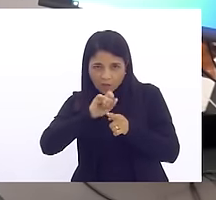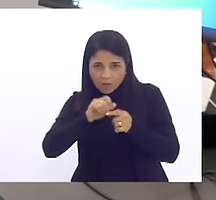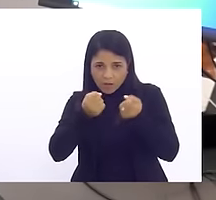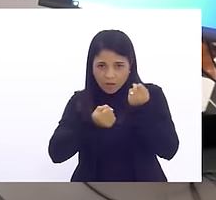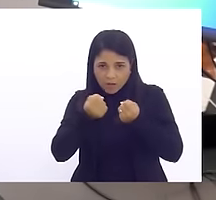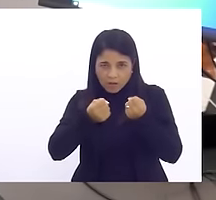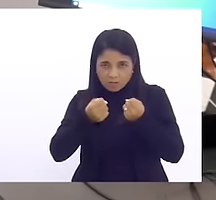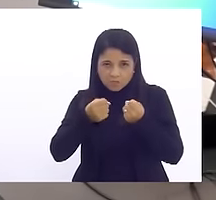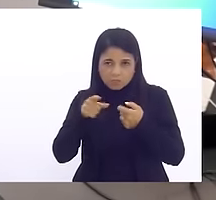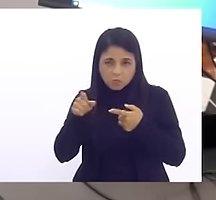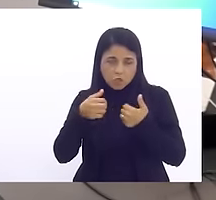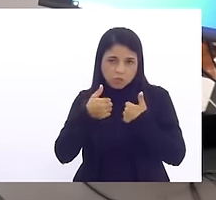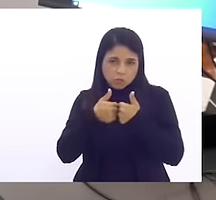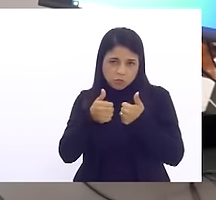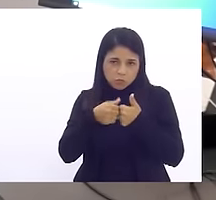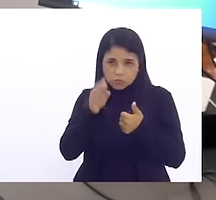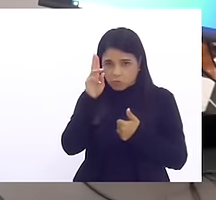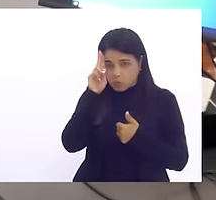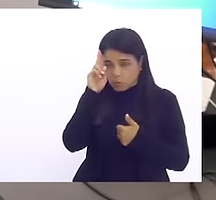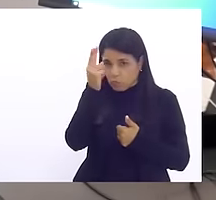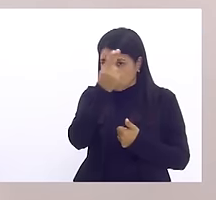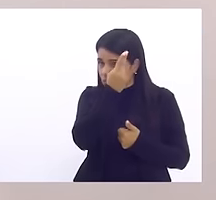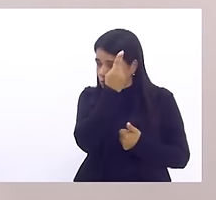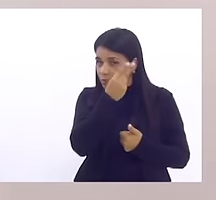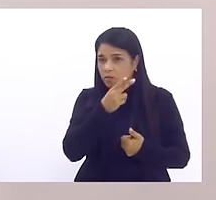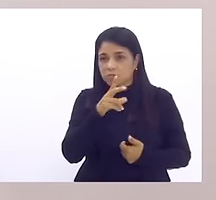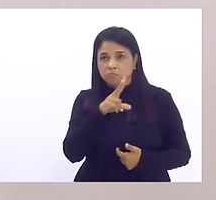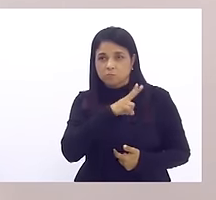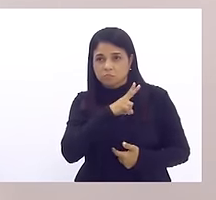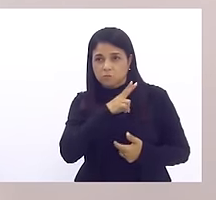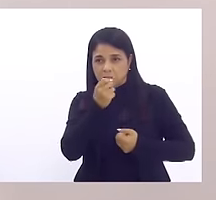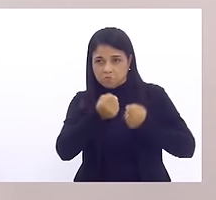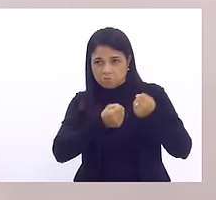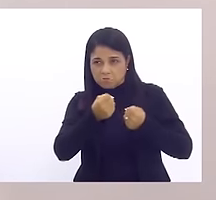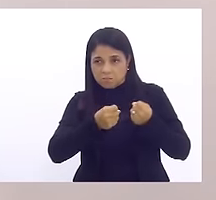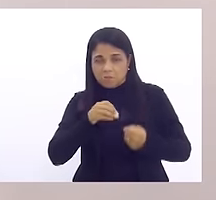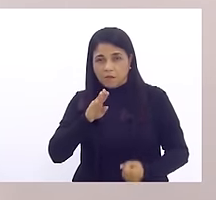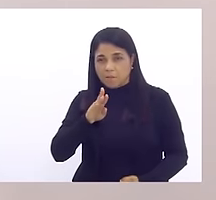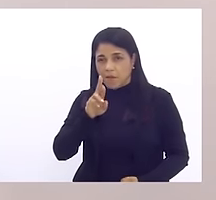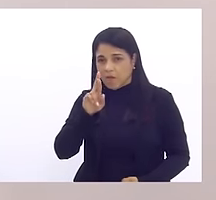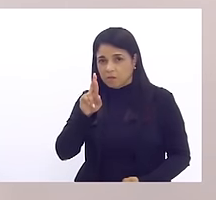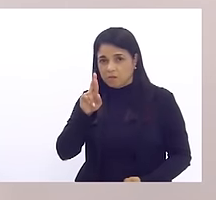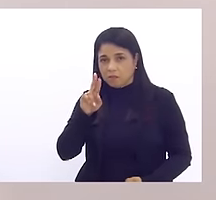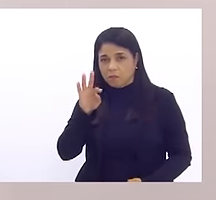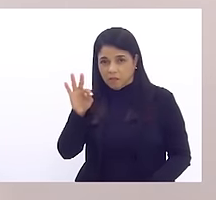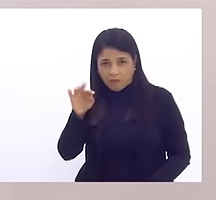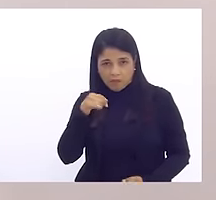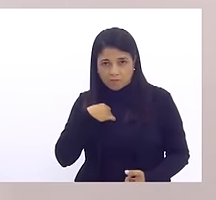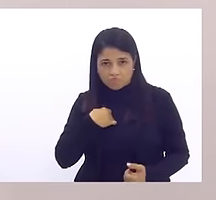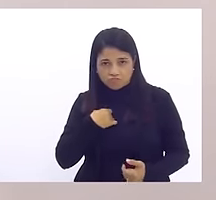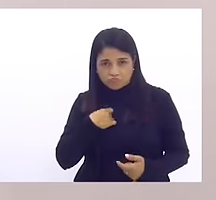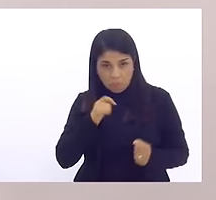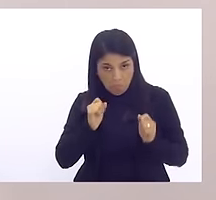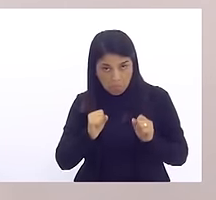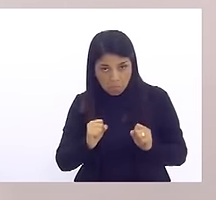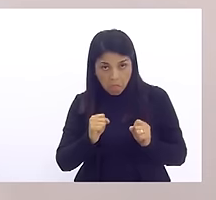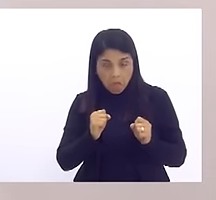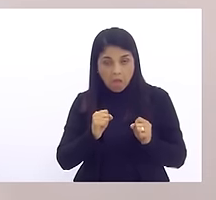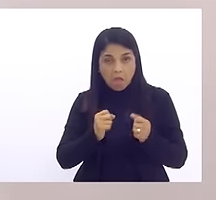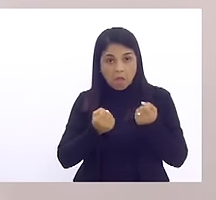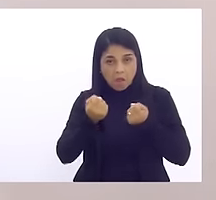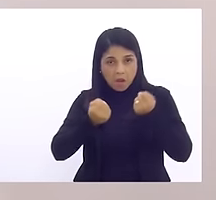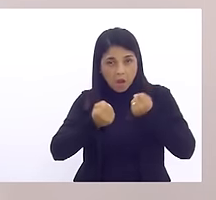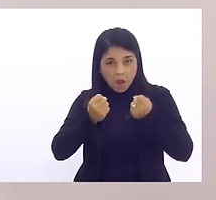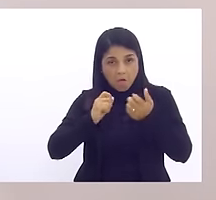não pode por transporte público Uber Seu carro pessoal metrô BRT qualquer coisa você precisa ter carro mordomia